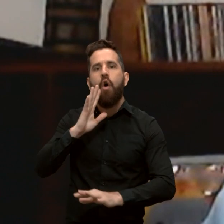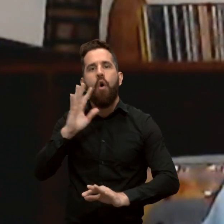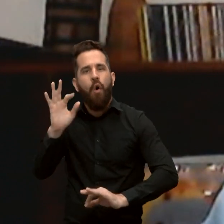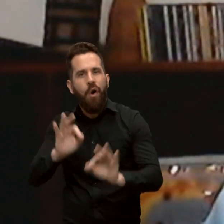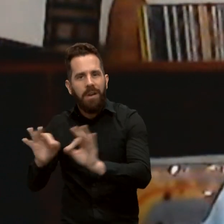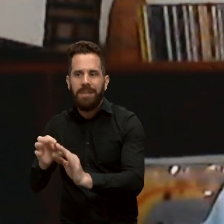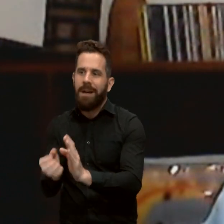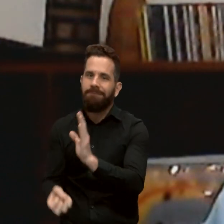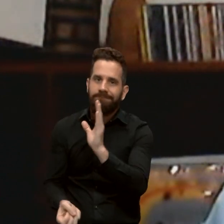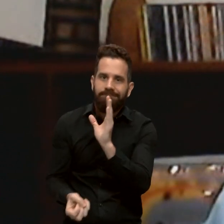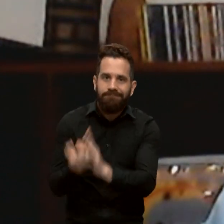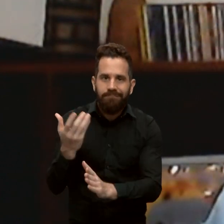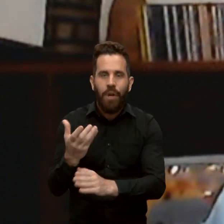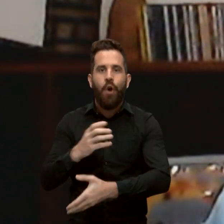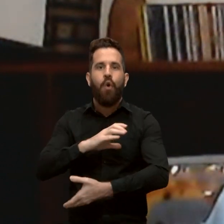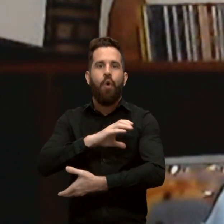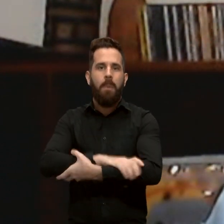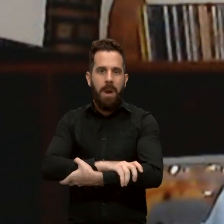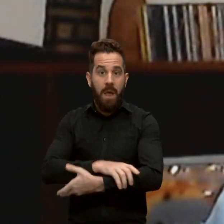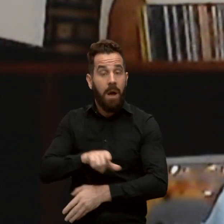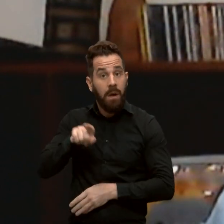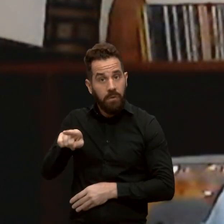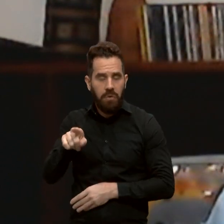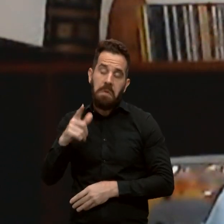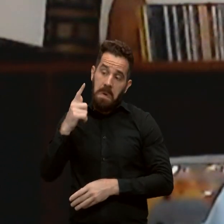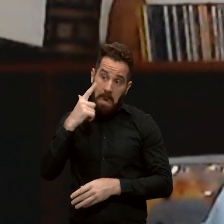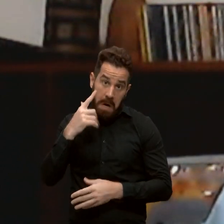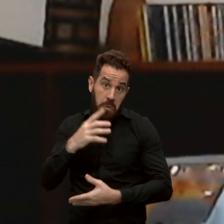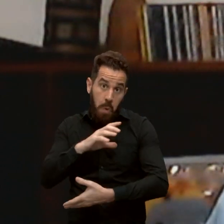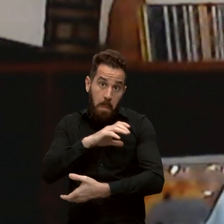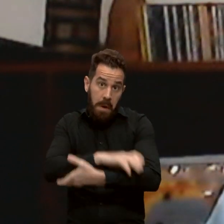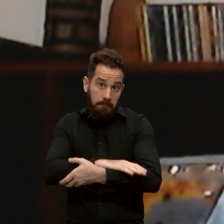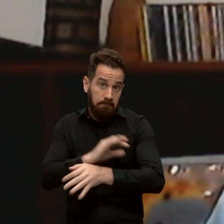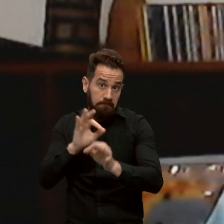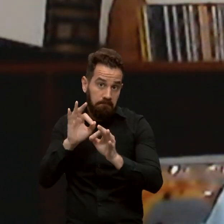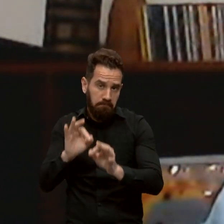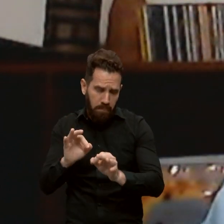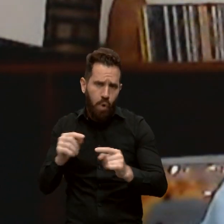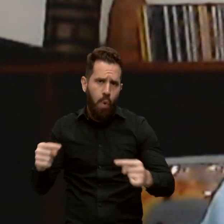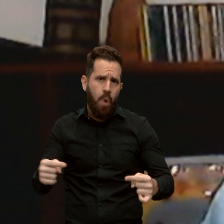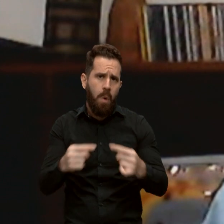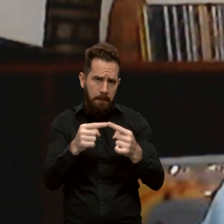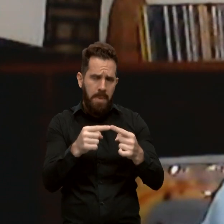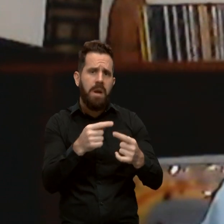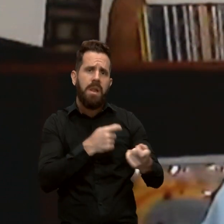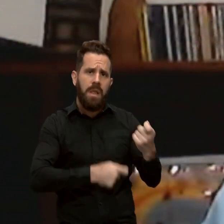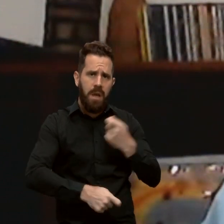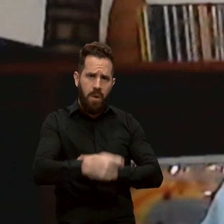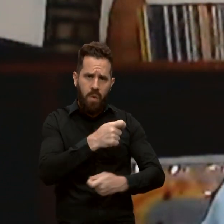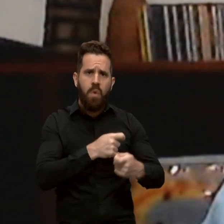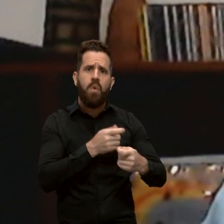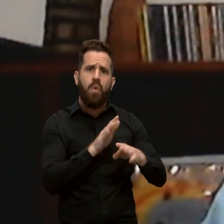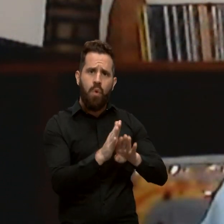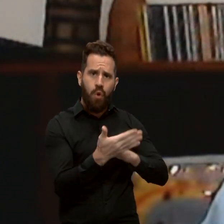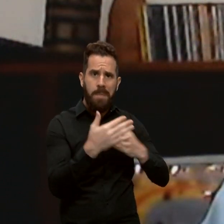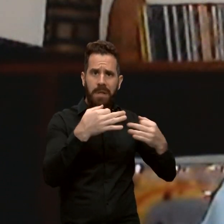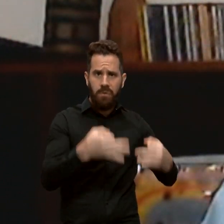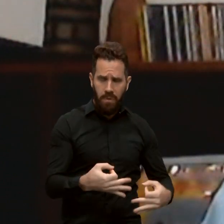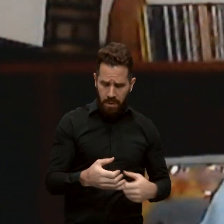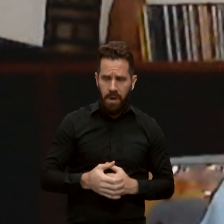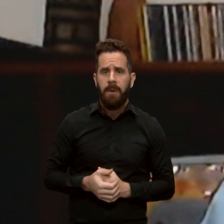nós consideramos que é o melhor formato para um empreendimento de economia solidária, para que as pessoas possam,